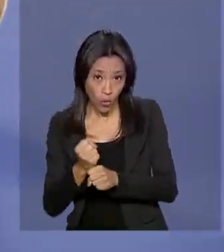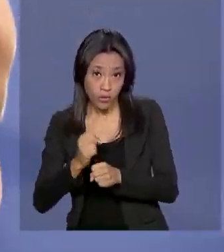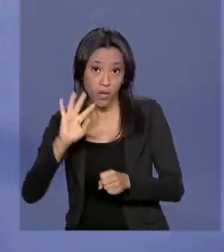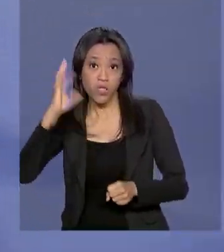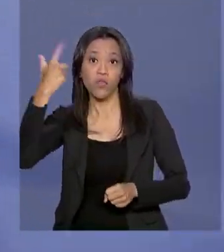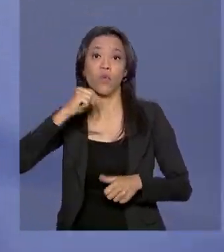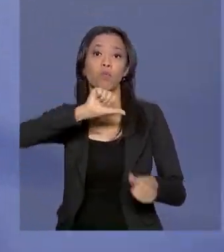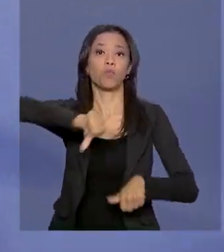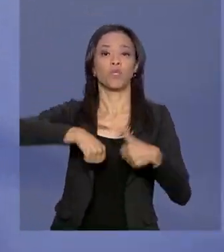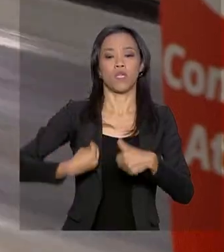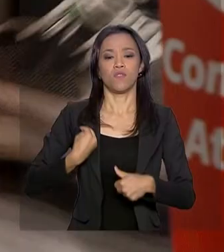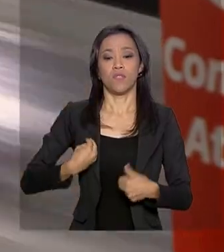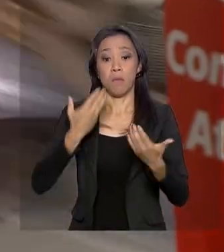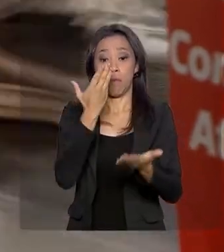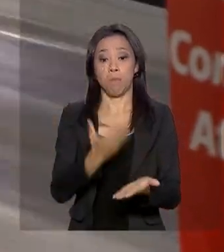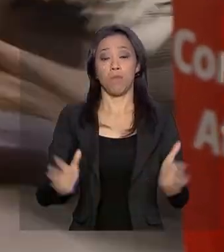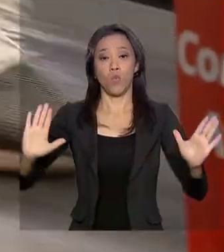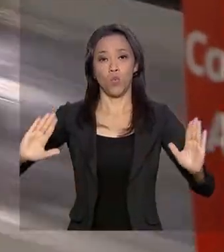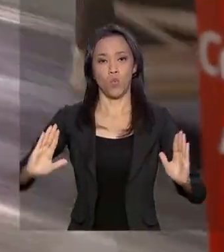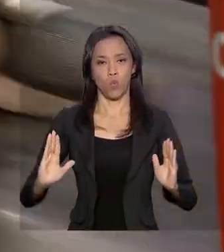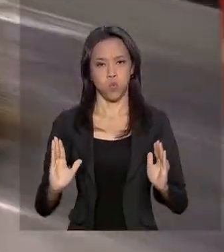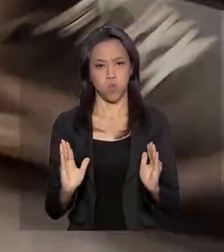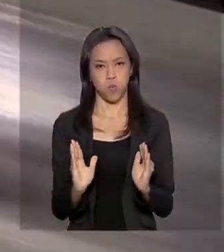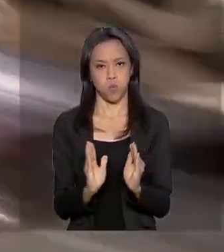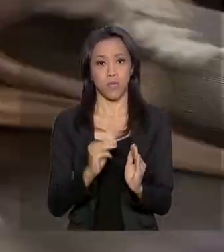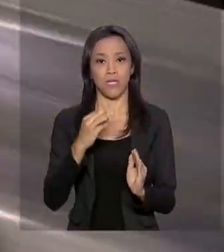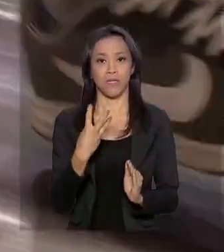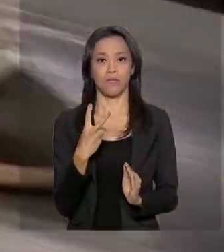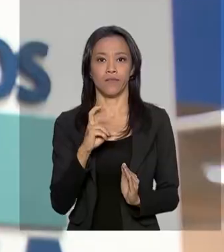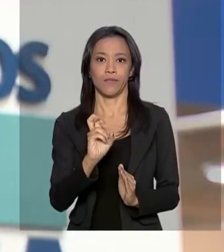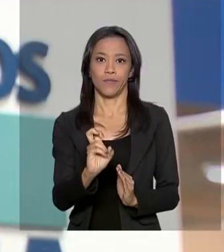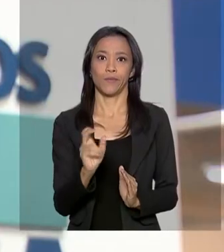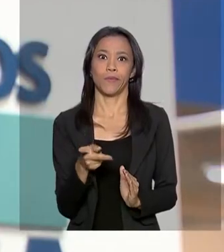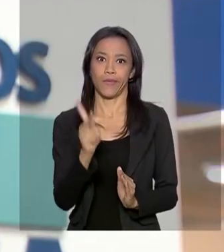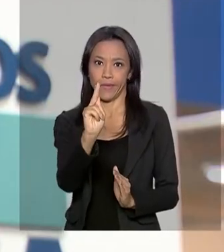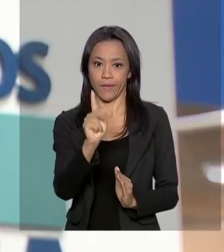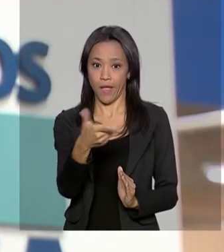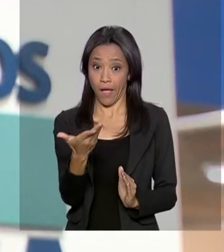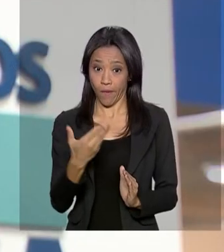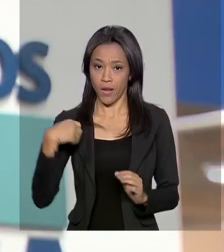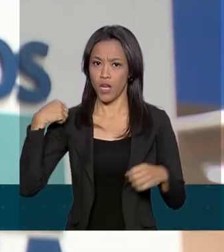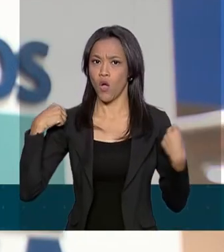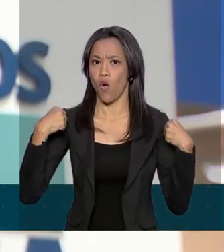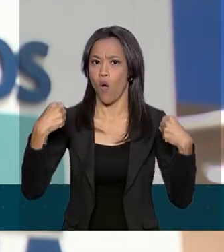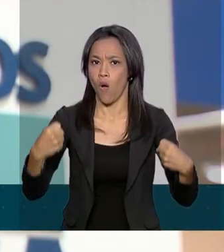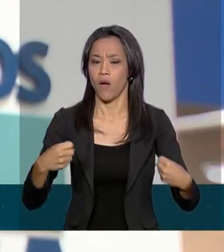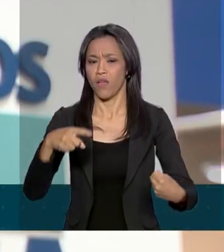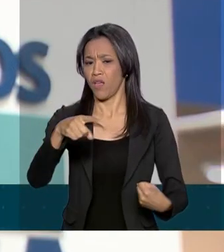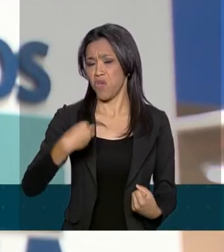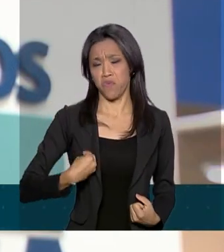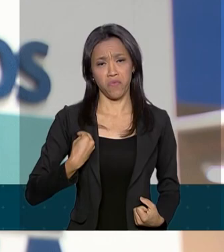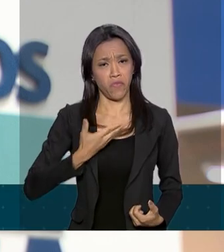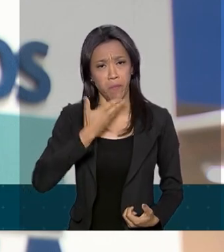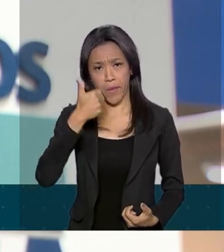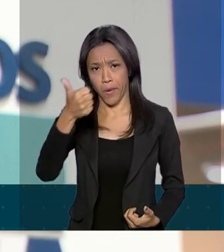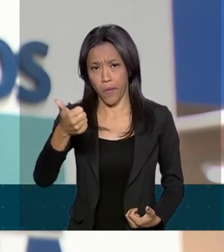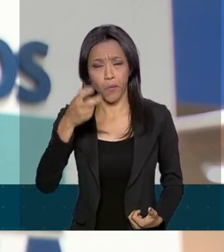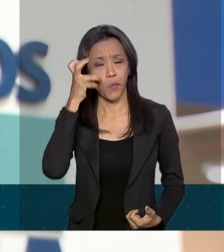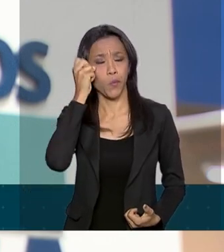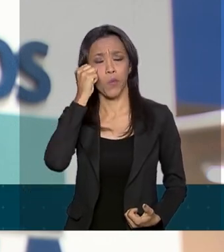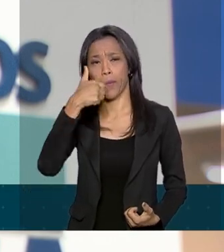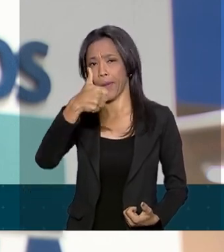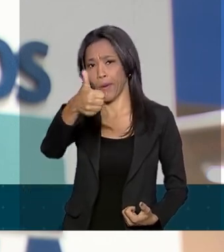35 quilos em 3 anos e virou atleta. Eu durmo melhor, eu vivo melhor, a quantidade de insulina